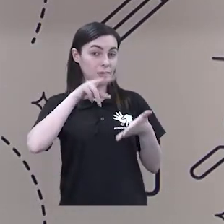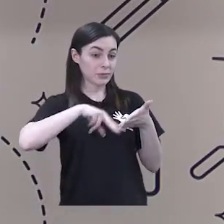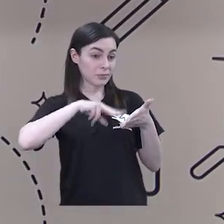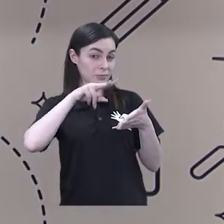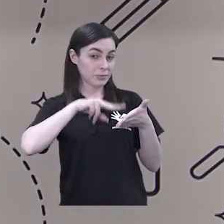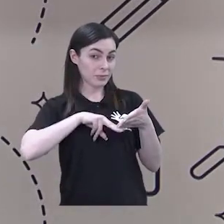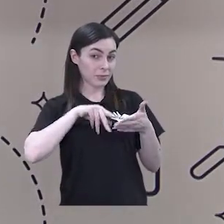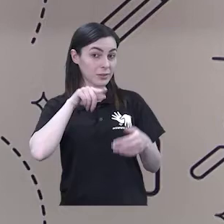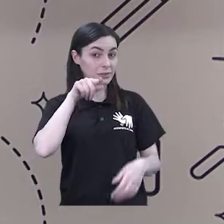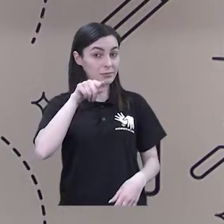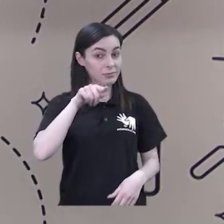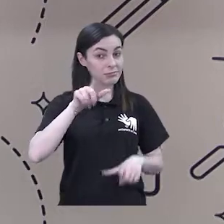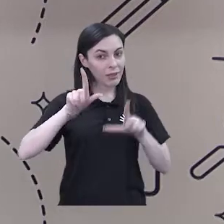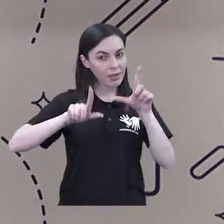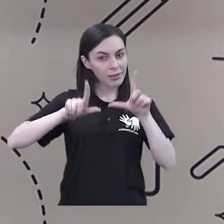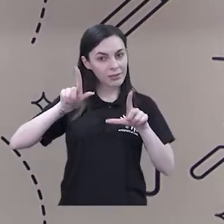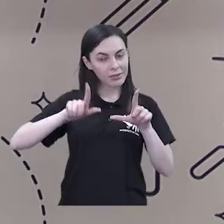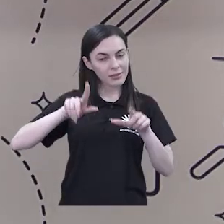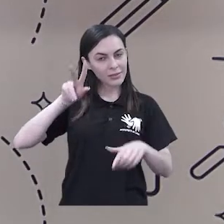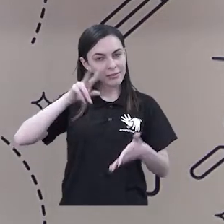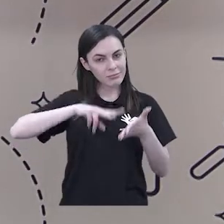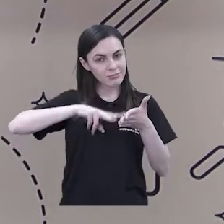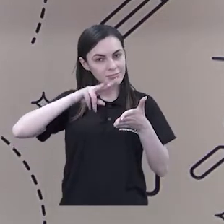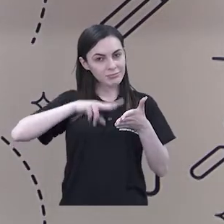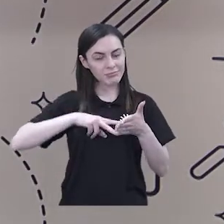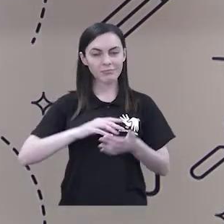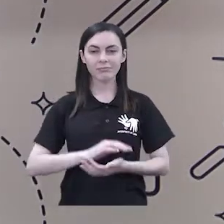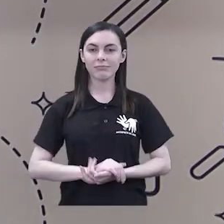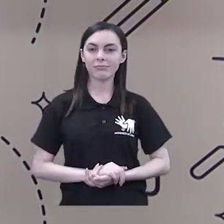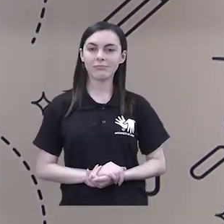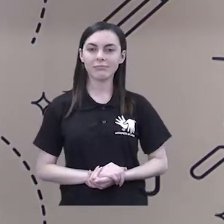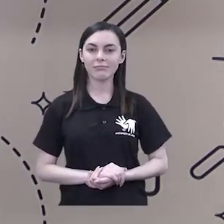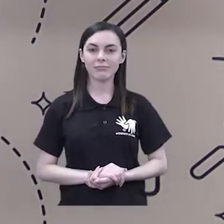ler aqui e vocês leem lá na tela.